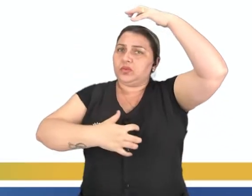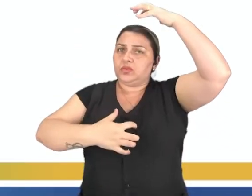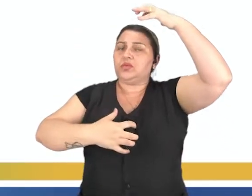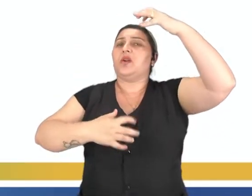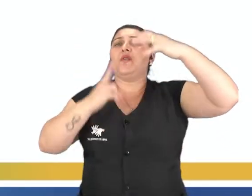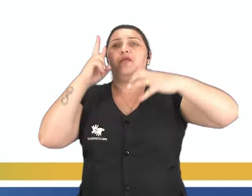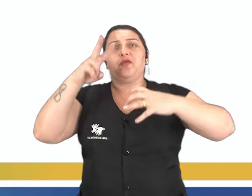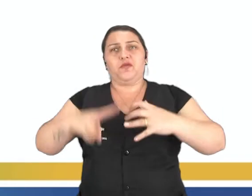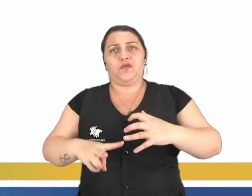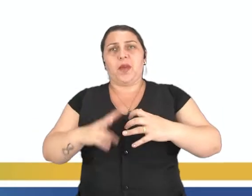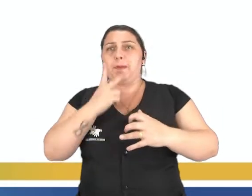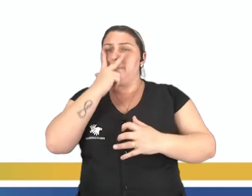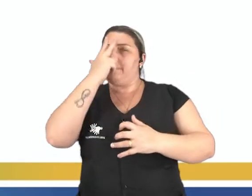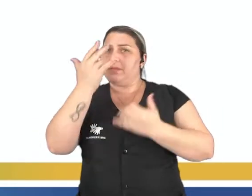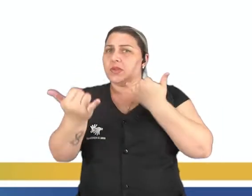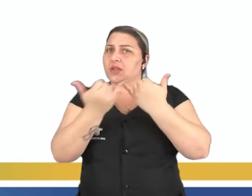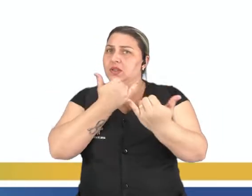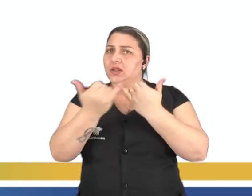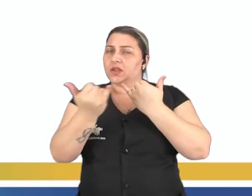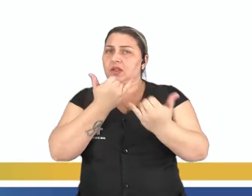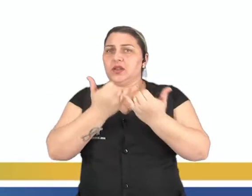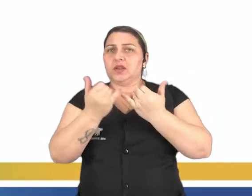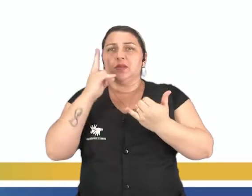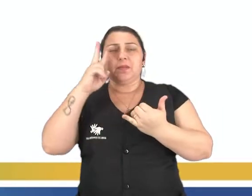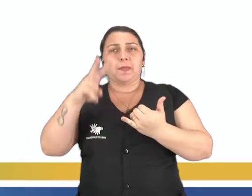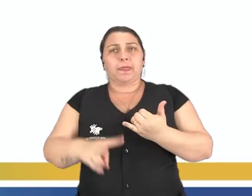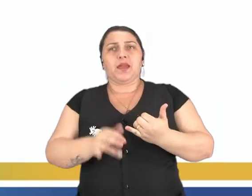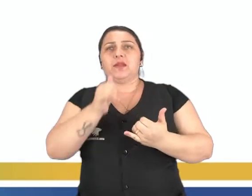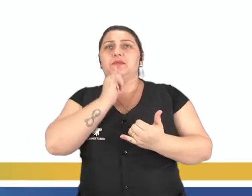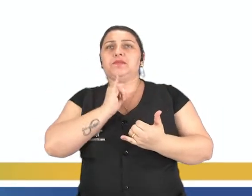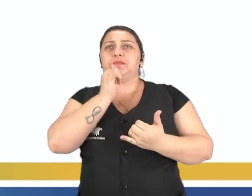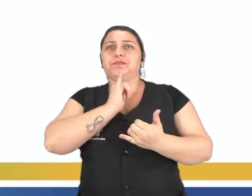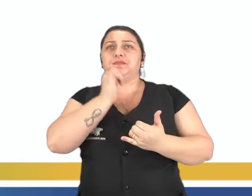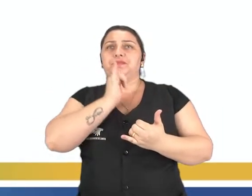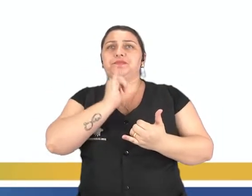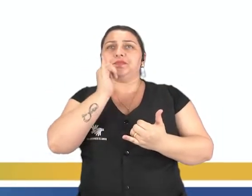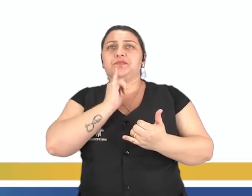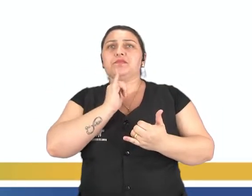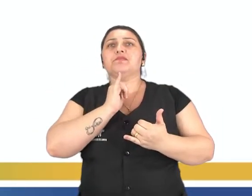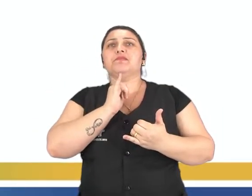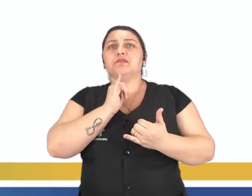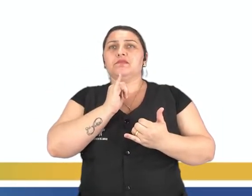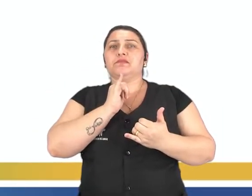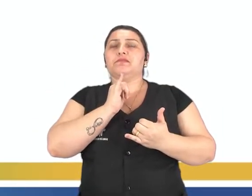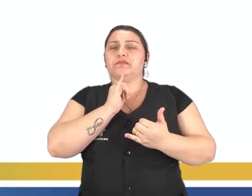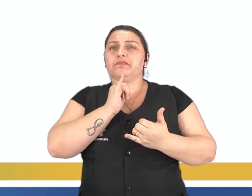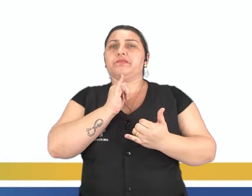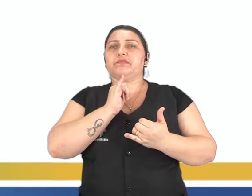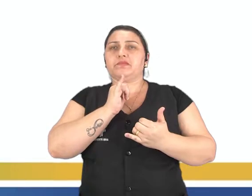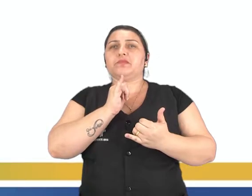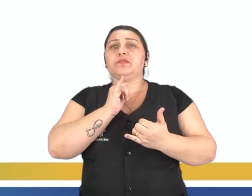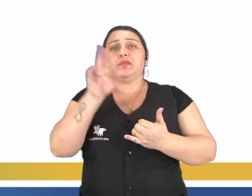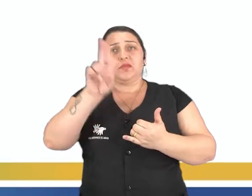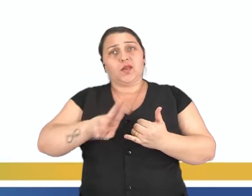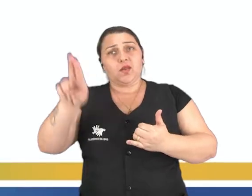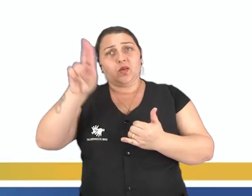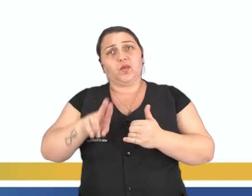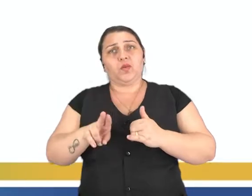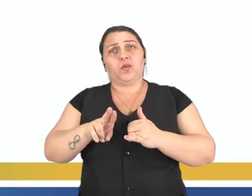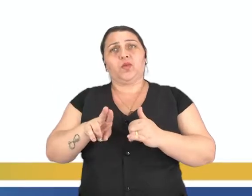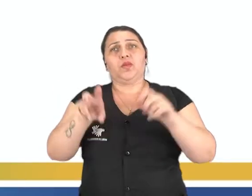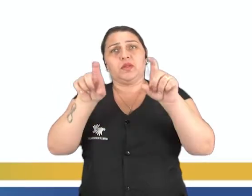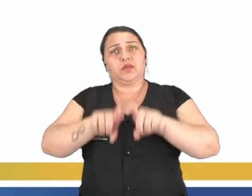postura bem similar ao que a gente era, por exemplo, nessa primeira parte da evolução, né? Quando a gente usa o